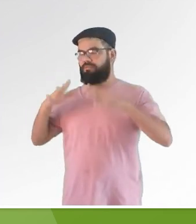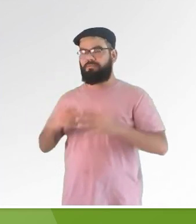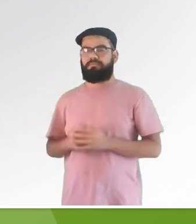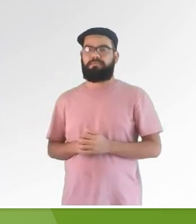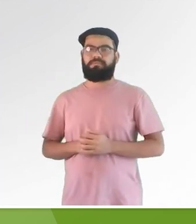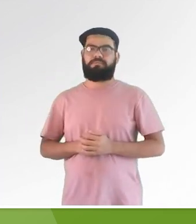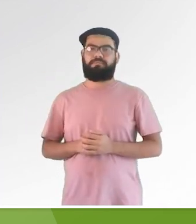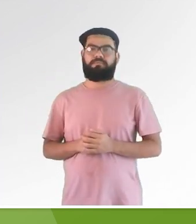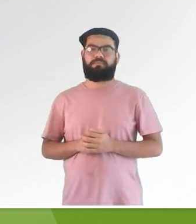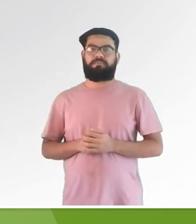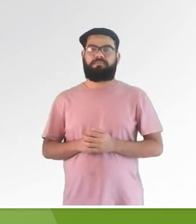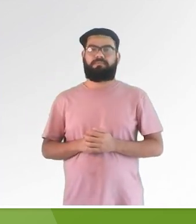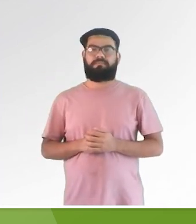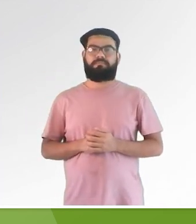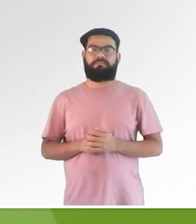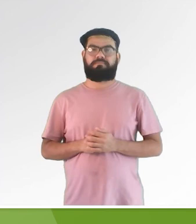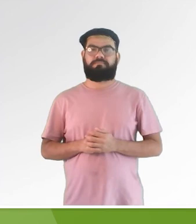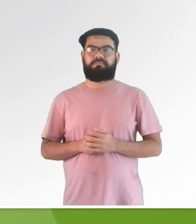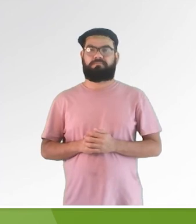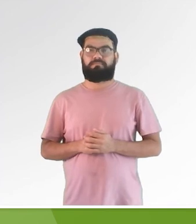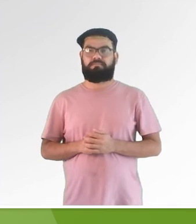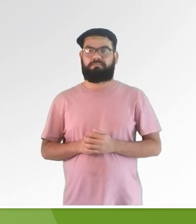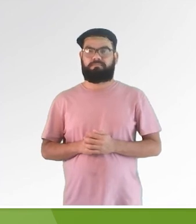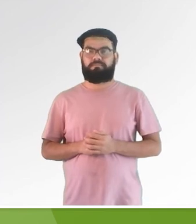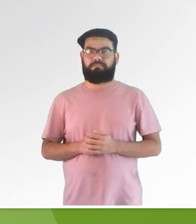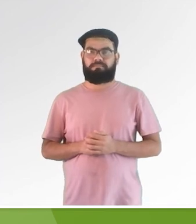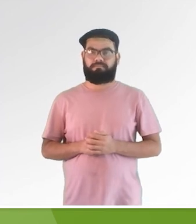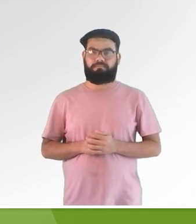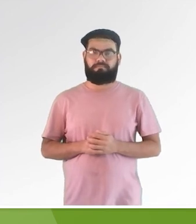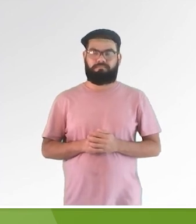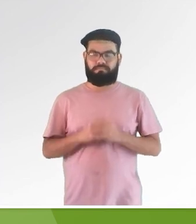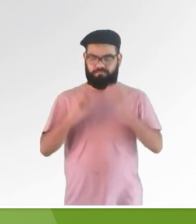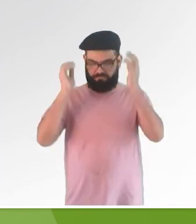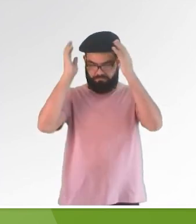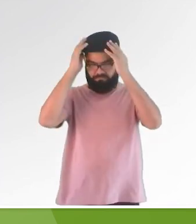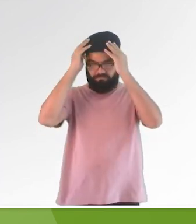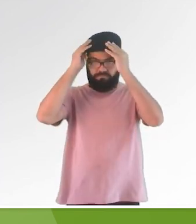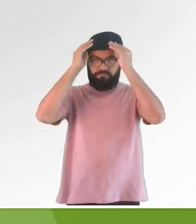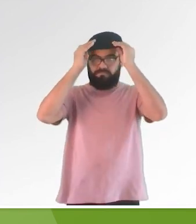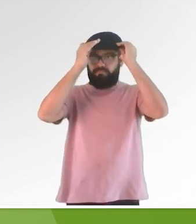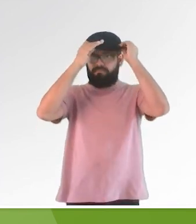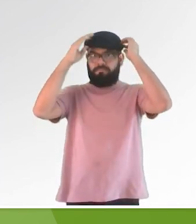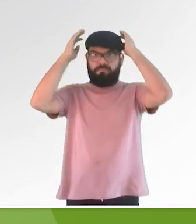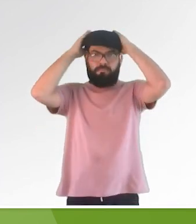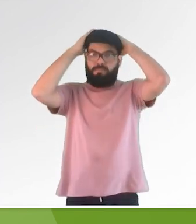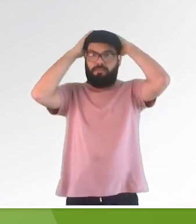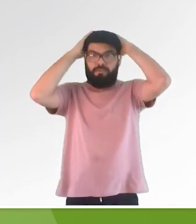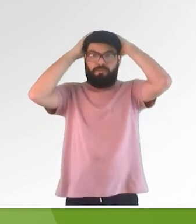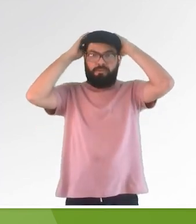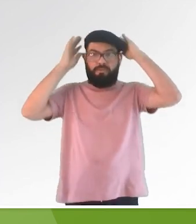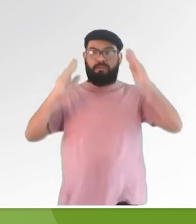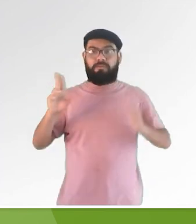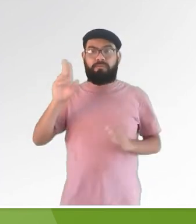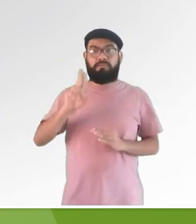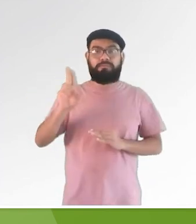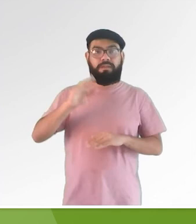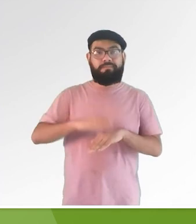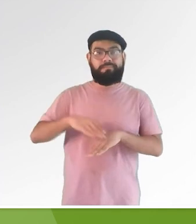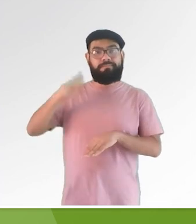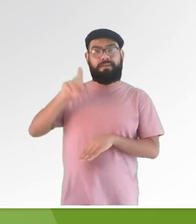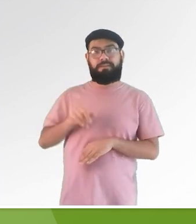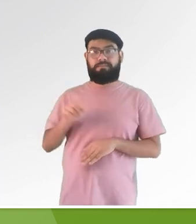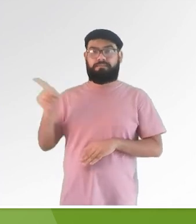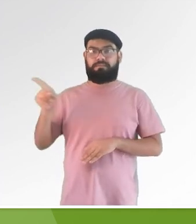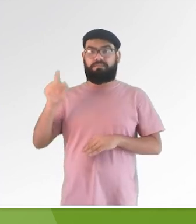descendentes férteis, né? Então, um dos conceitos mais utilizados e mais difundidos é esse conceito de espécie, que diz